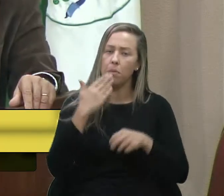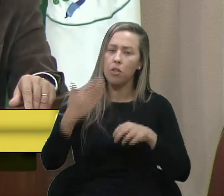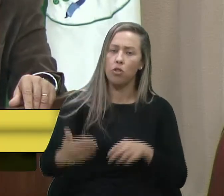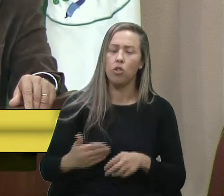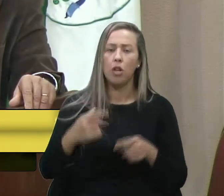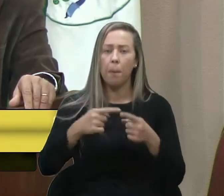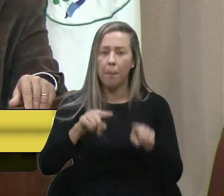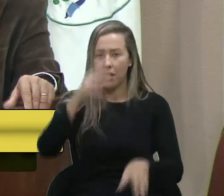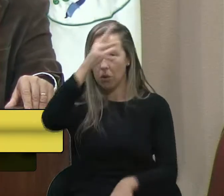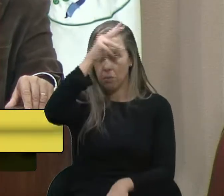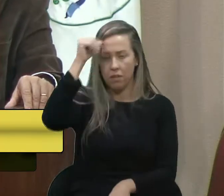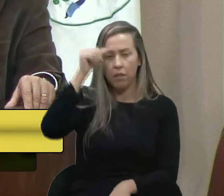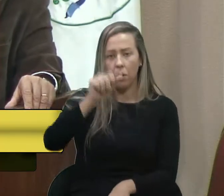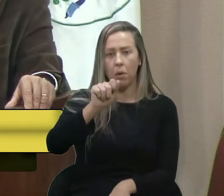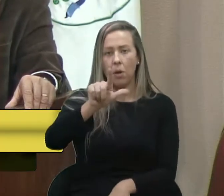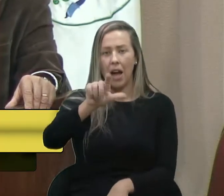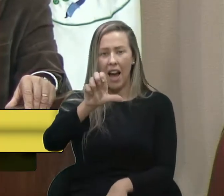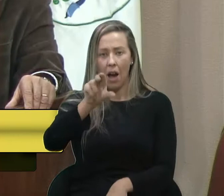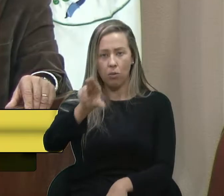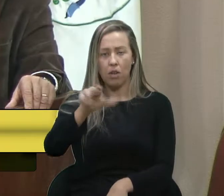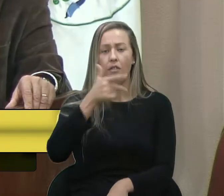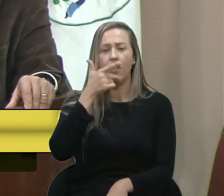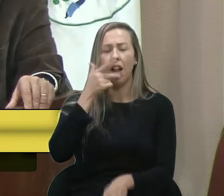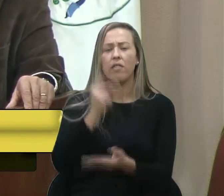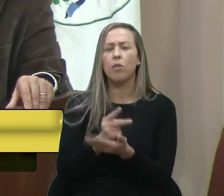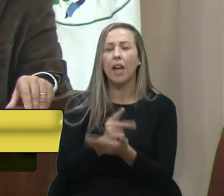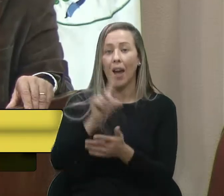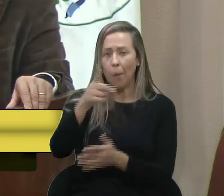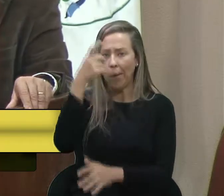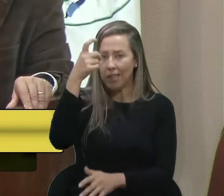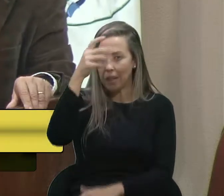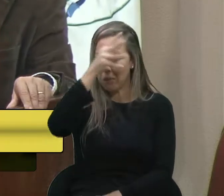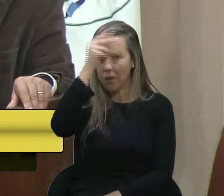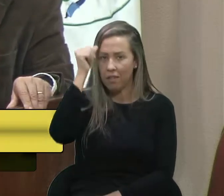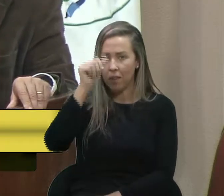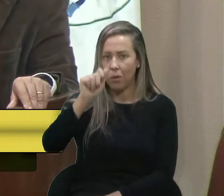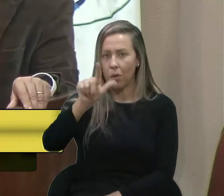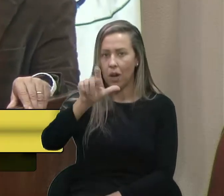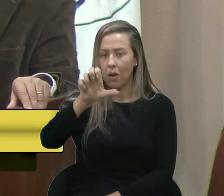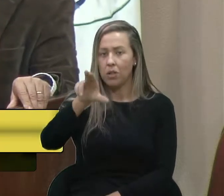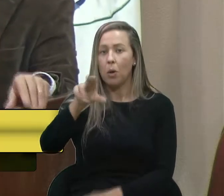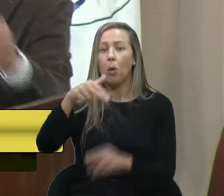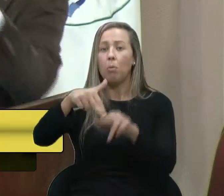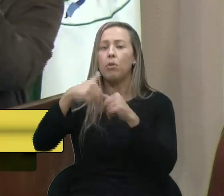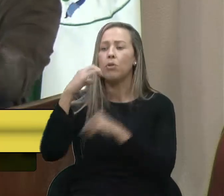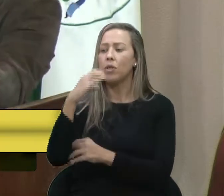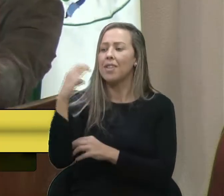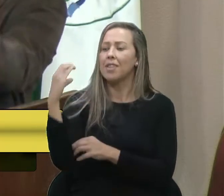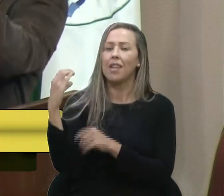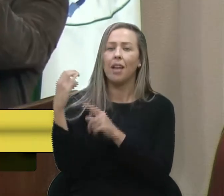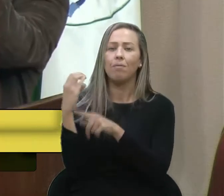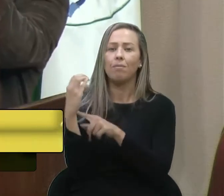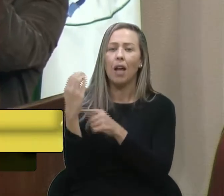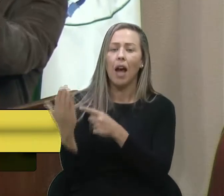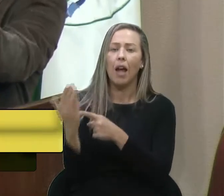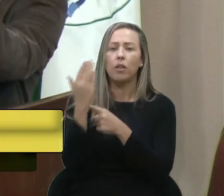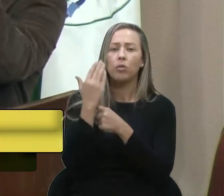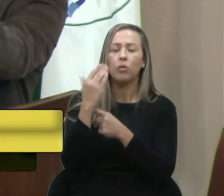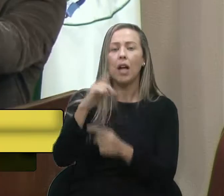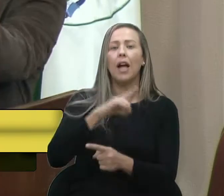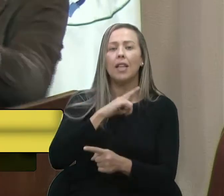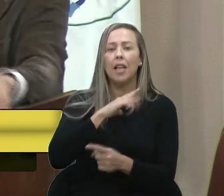o prefeito Alceu dizia muito claro, por isso da importância do CC, e um CC que